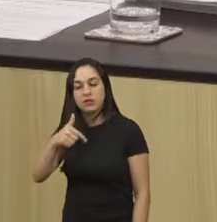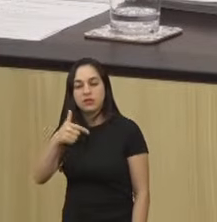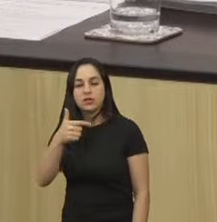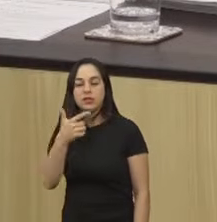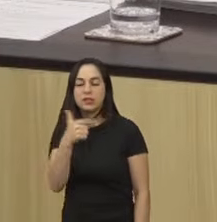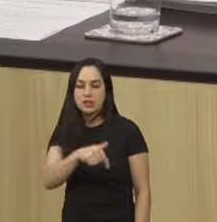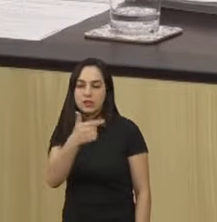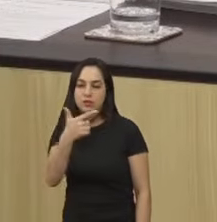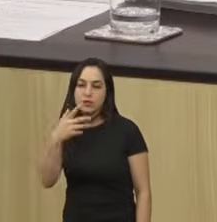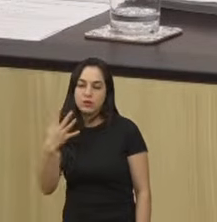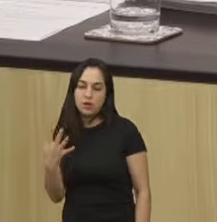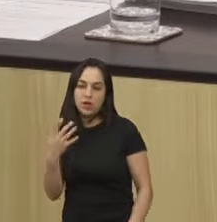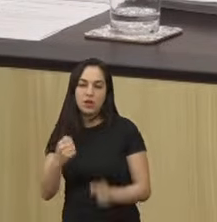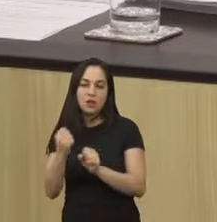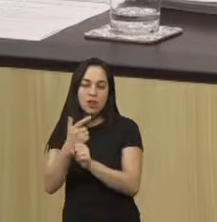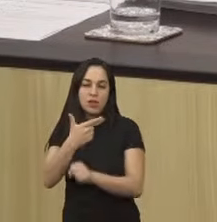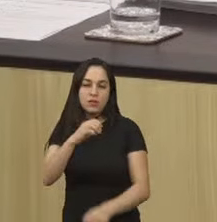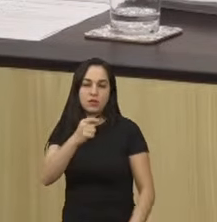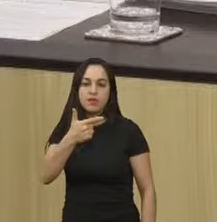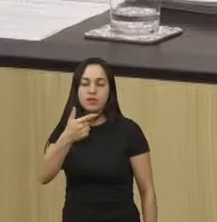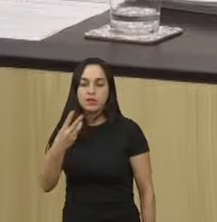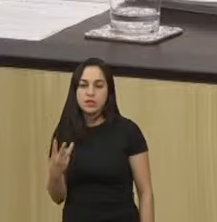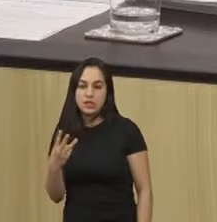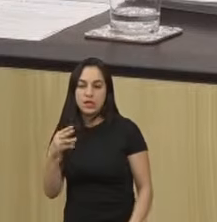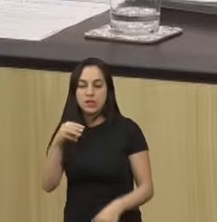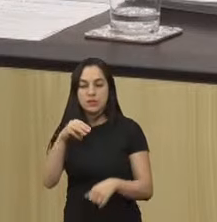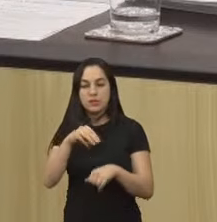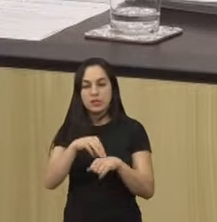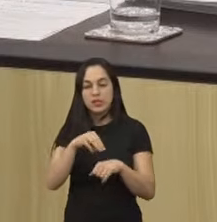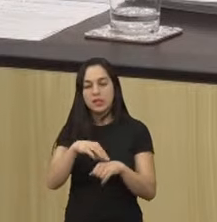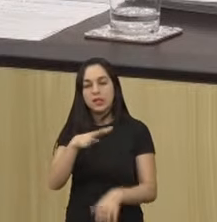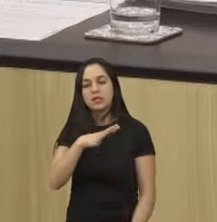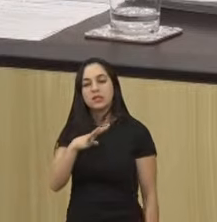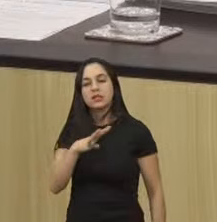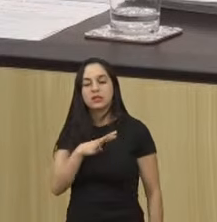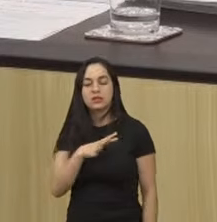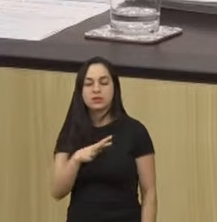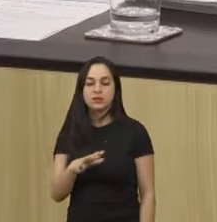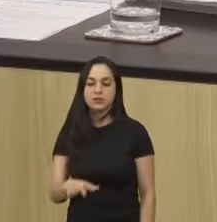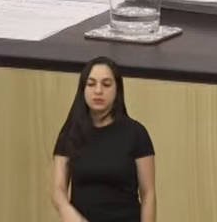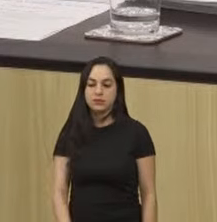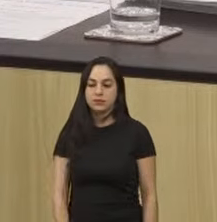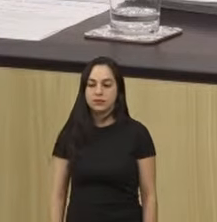2023, do Ministério das Cidades e da outras providências.